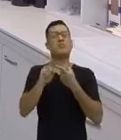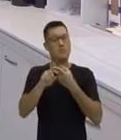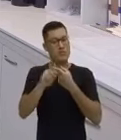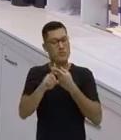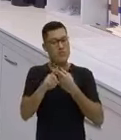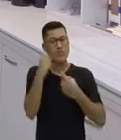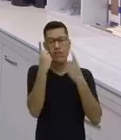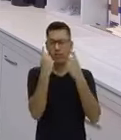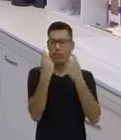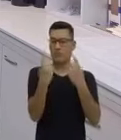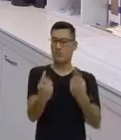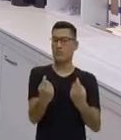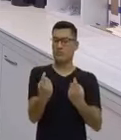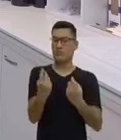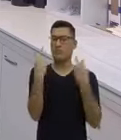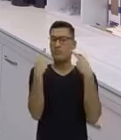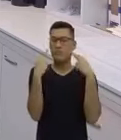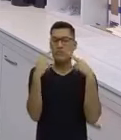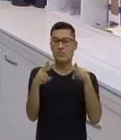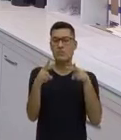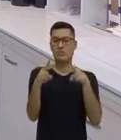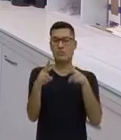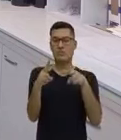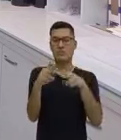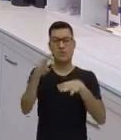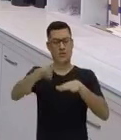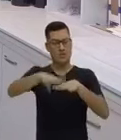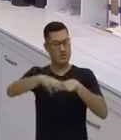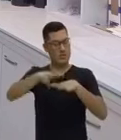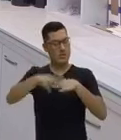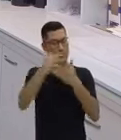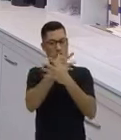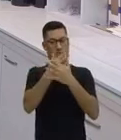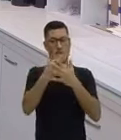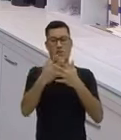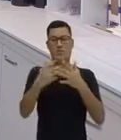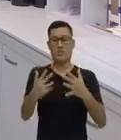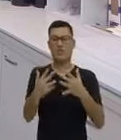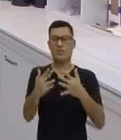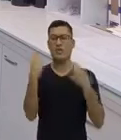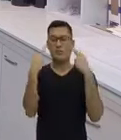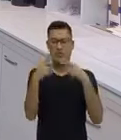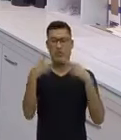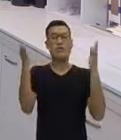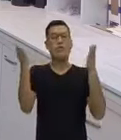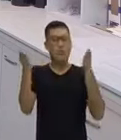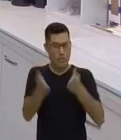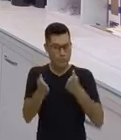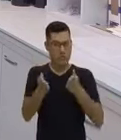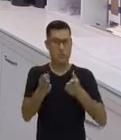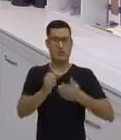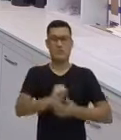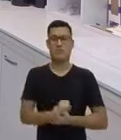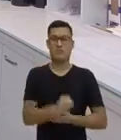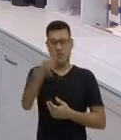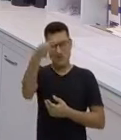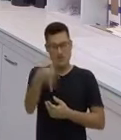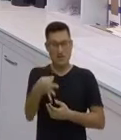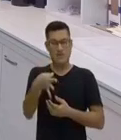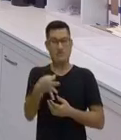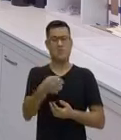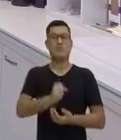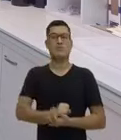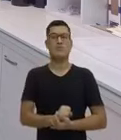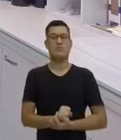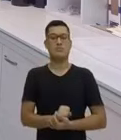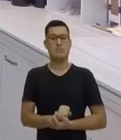interessante que a gente verifique a aplicação da matemática em outras áreas, como a gente vai estar vendo justamente nesse momento da aula, tá certo? Então,